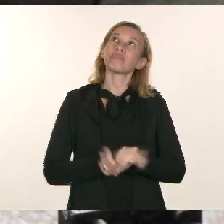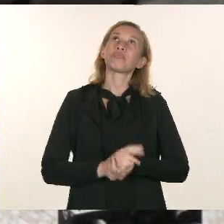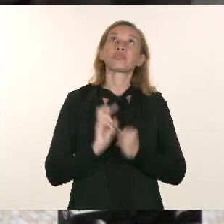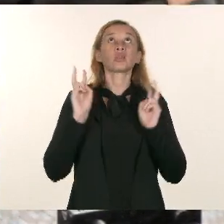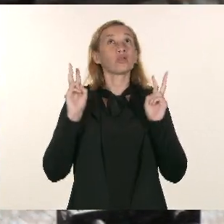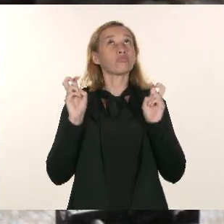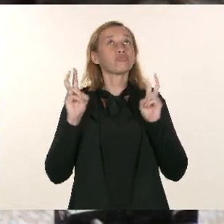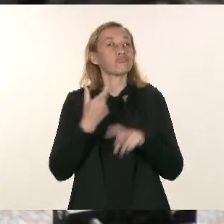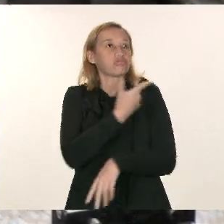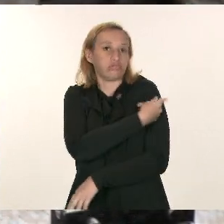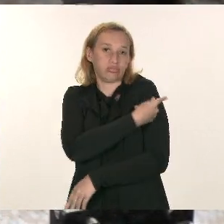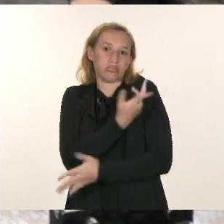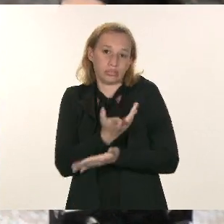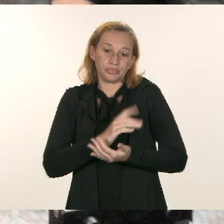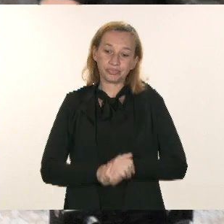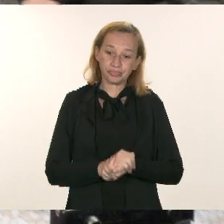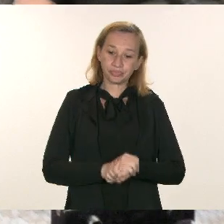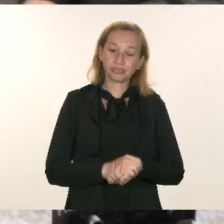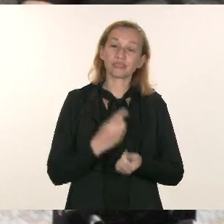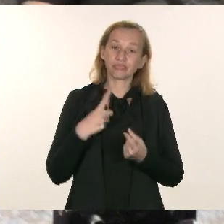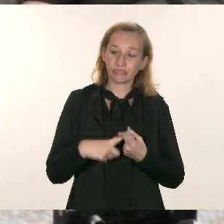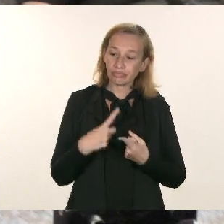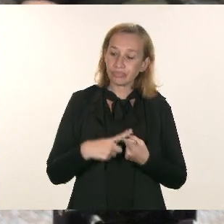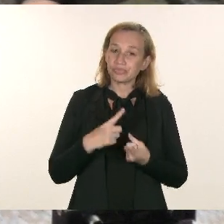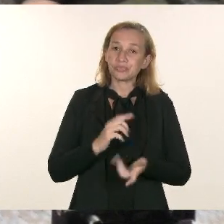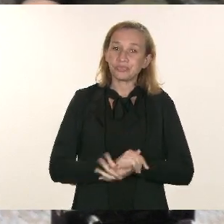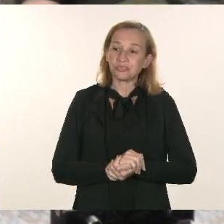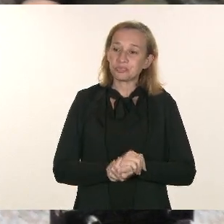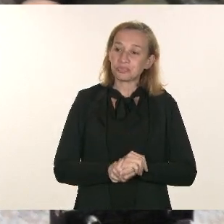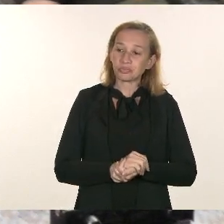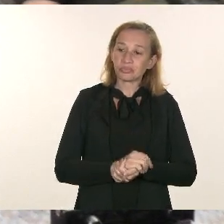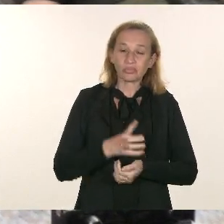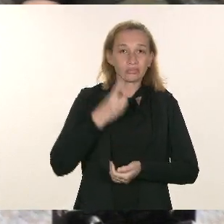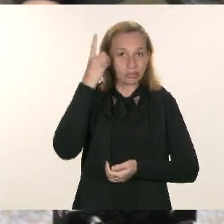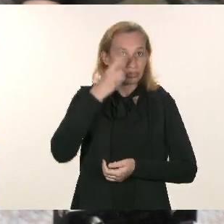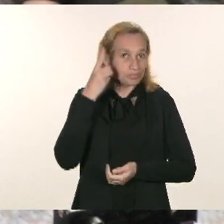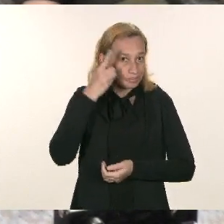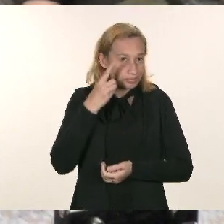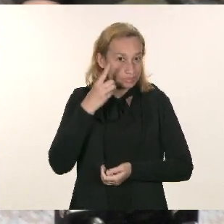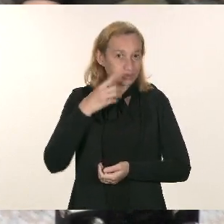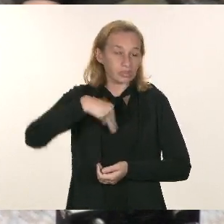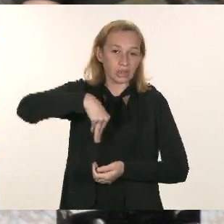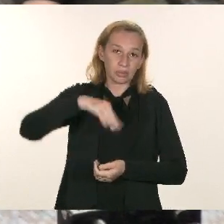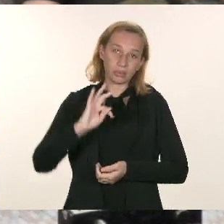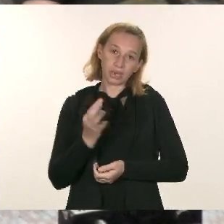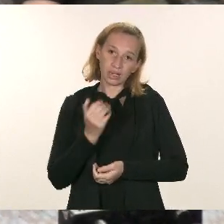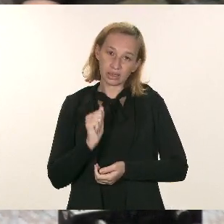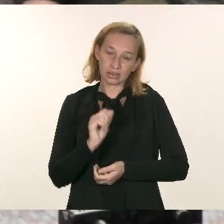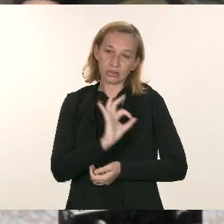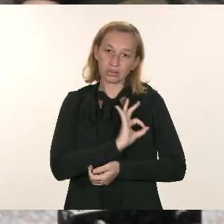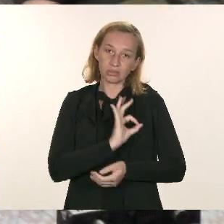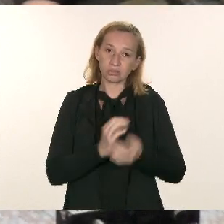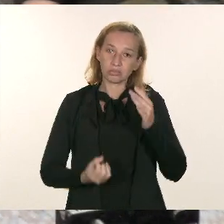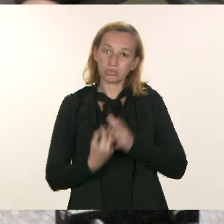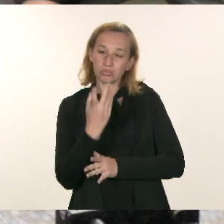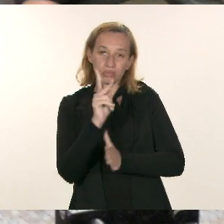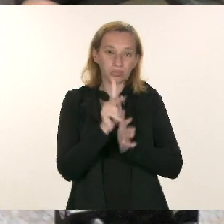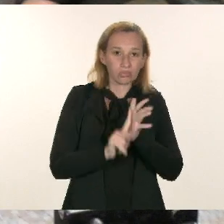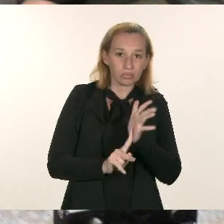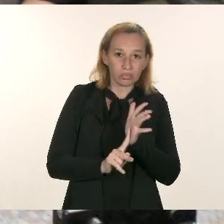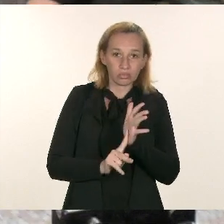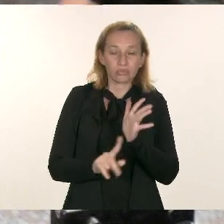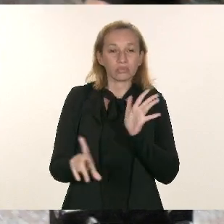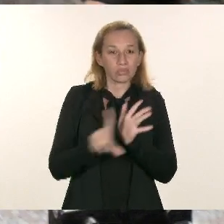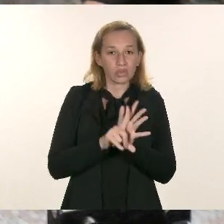da vacinação, porque, afinal de contas, a deputada Marta Rocha fez um projeto de lei e que